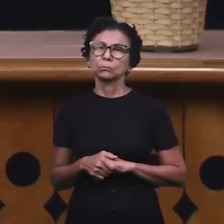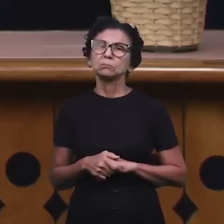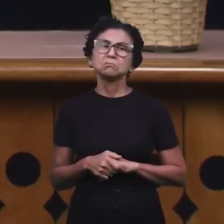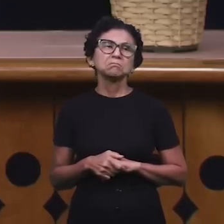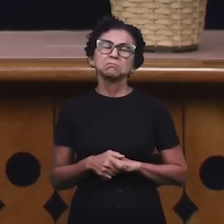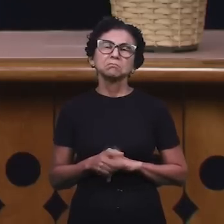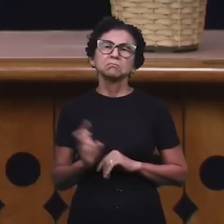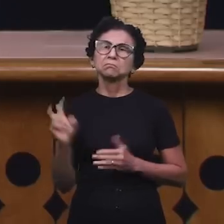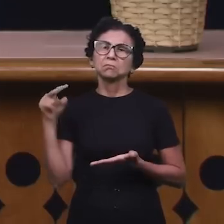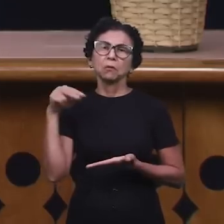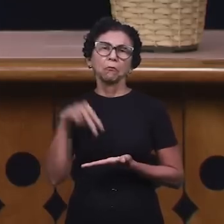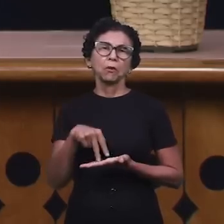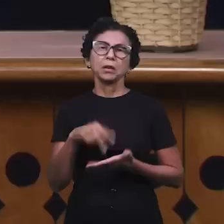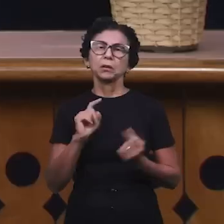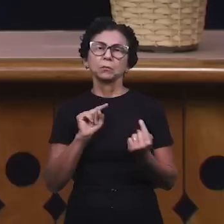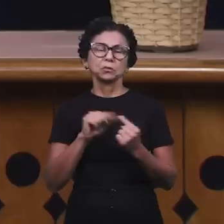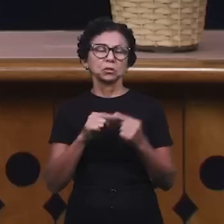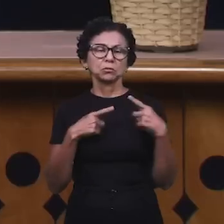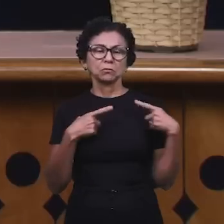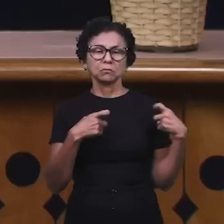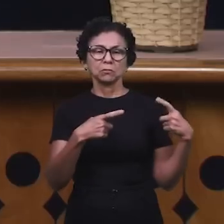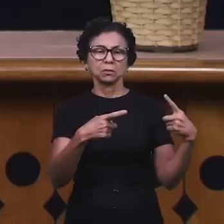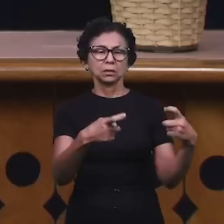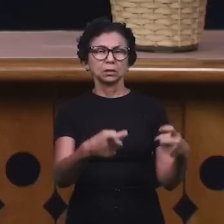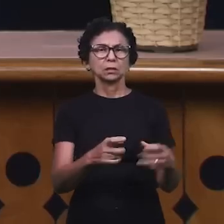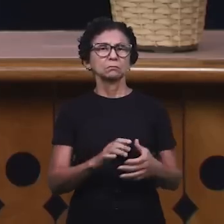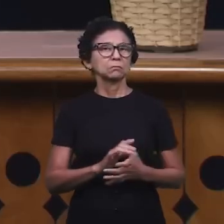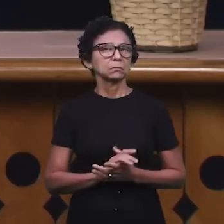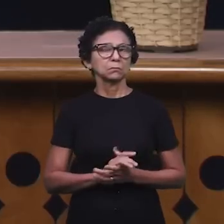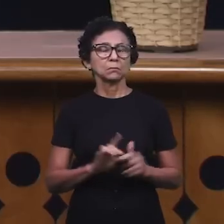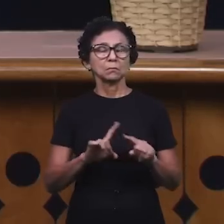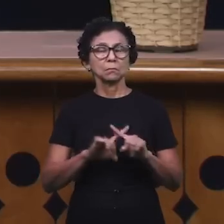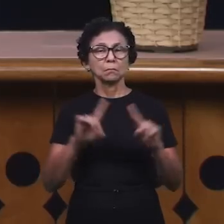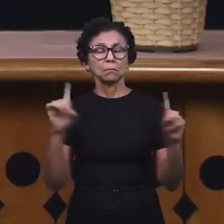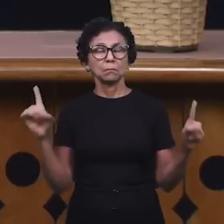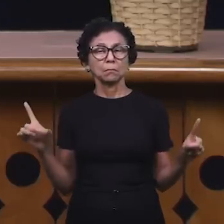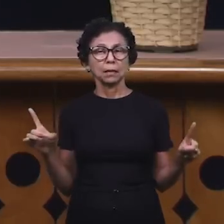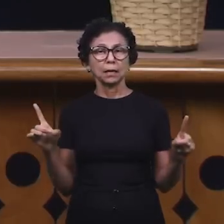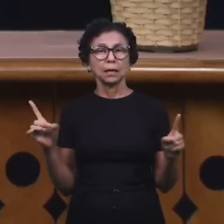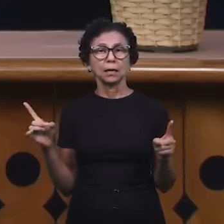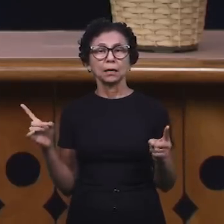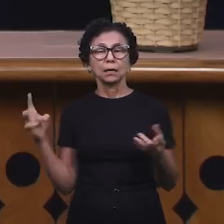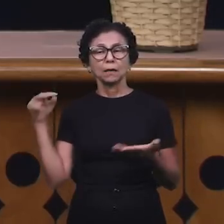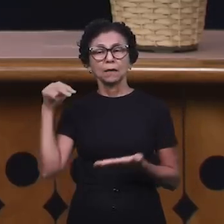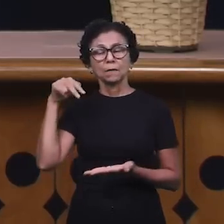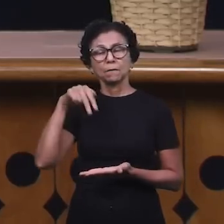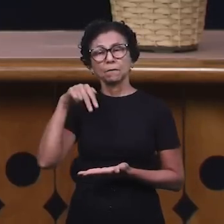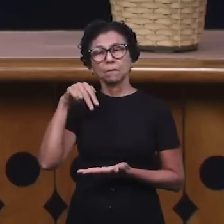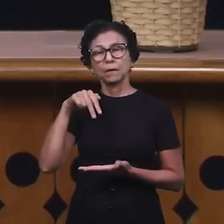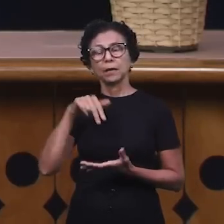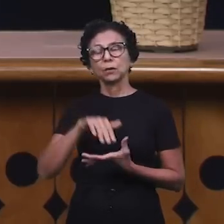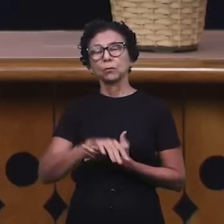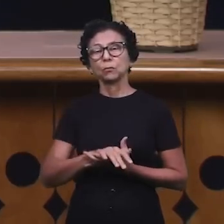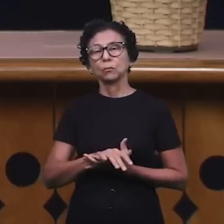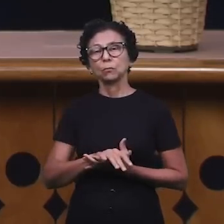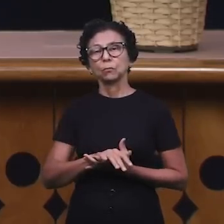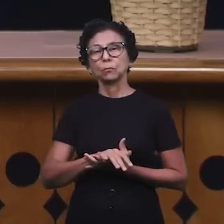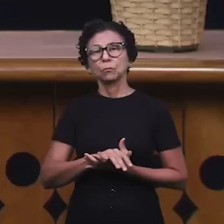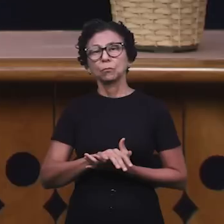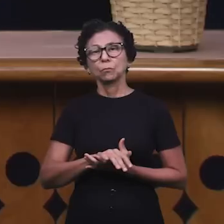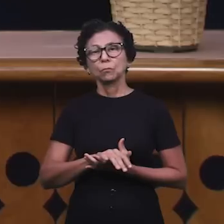fazer essas guerras, que veio para comprar o restante do mundo que estava sem